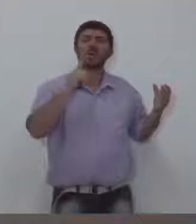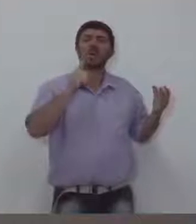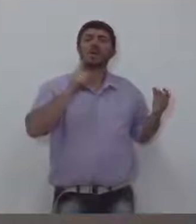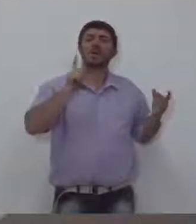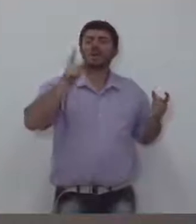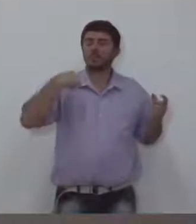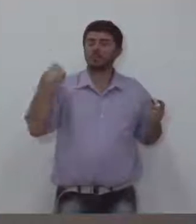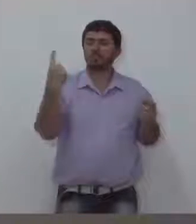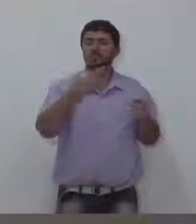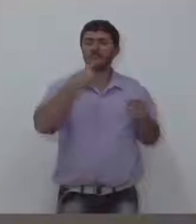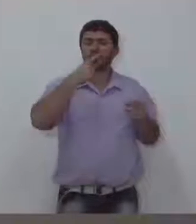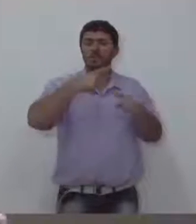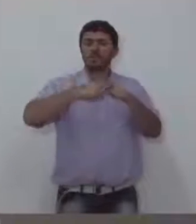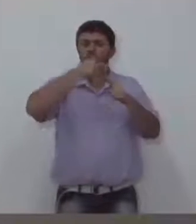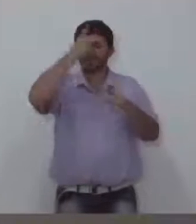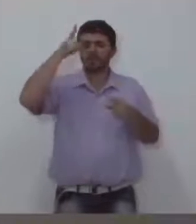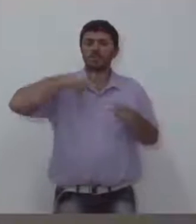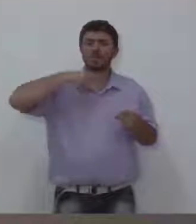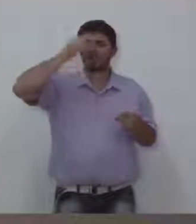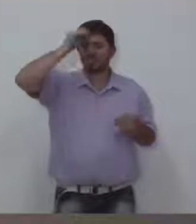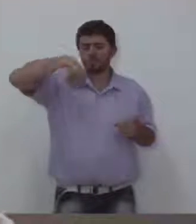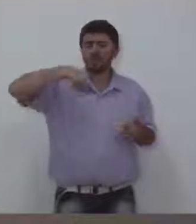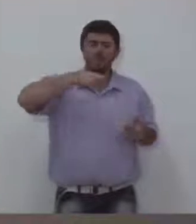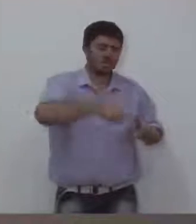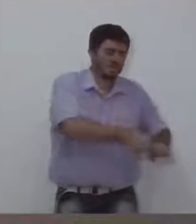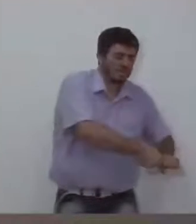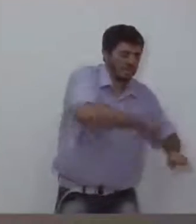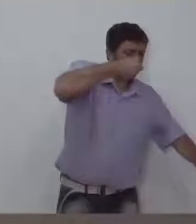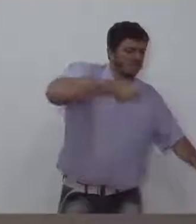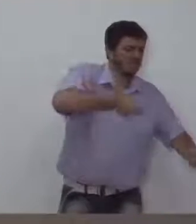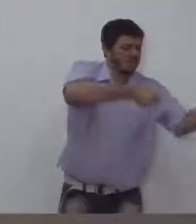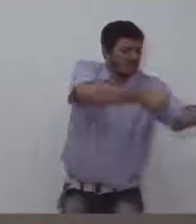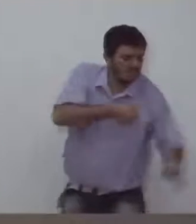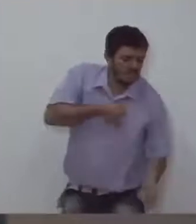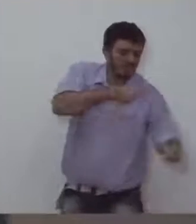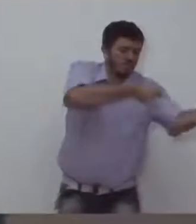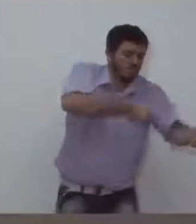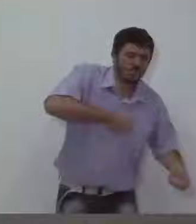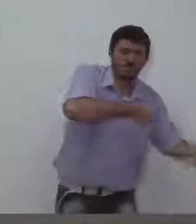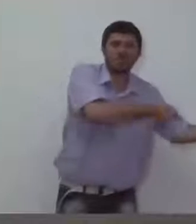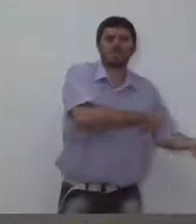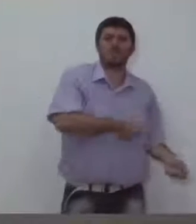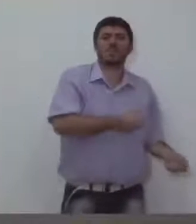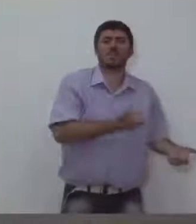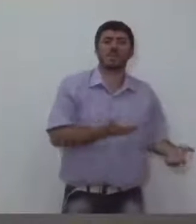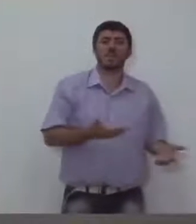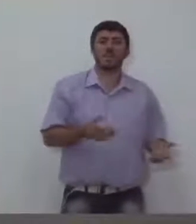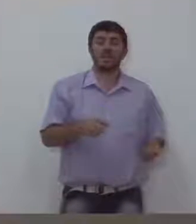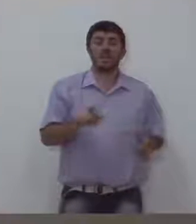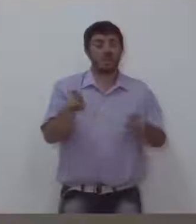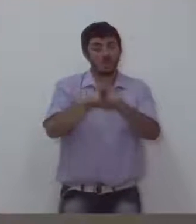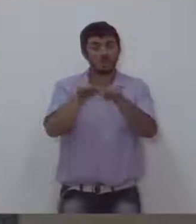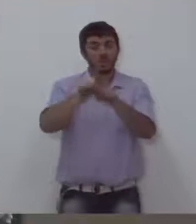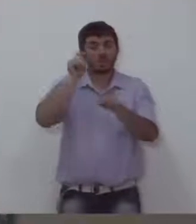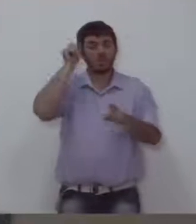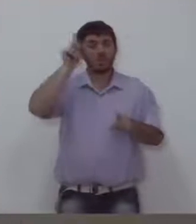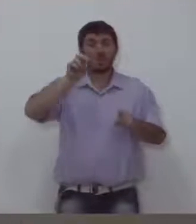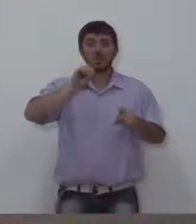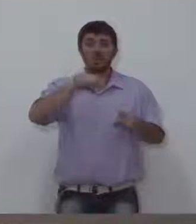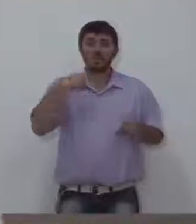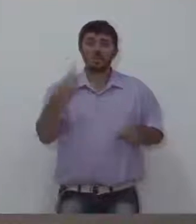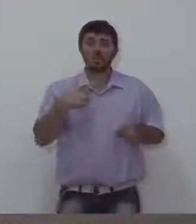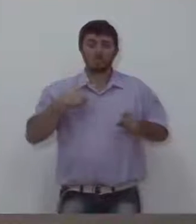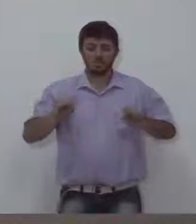arrancar, não é a praga. Assim também com a cultura. Se a gente não se dedicar e na preguiça de não fazer o certo, a gente